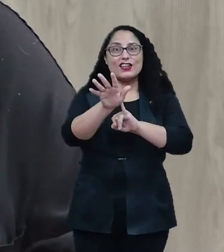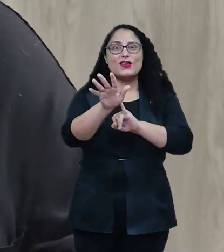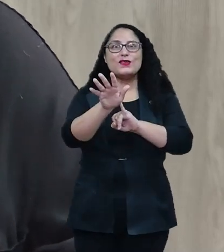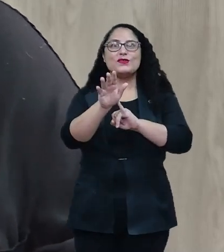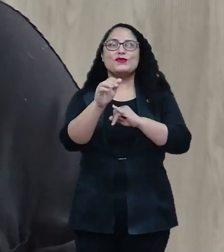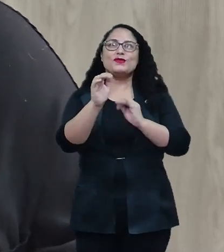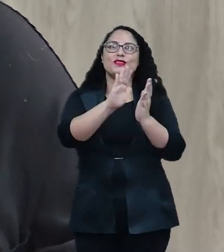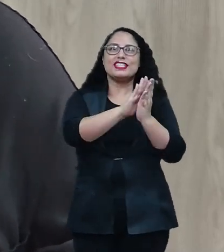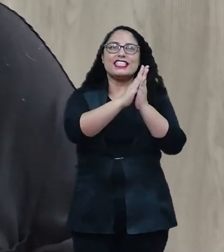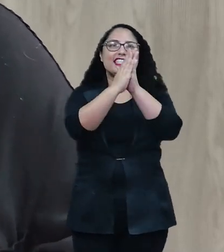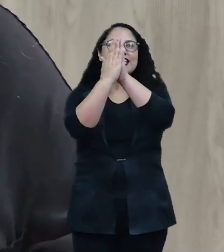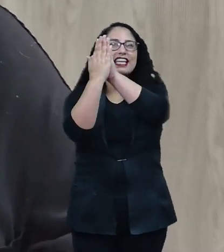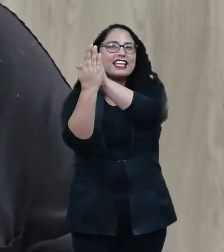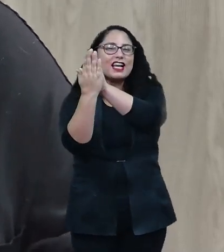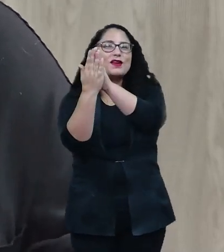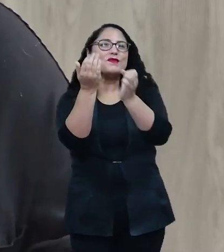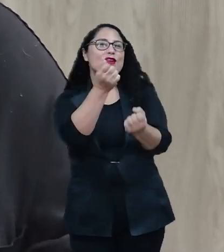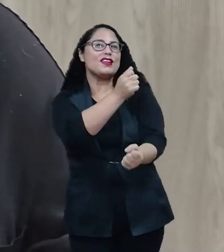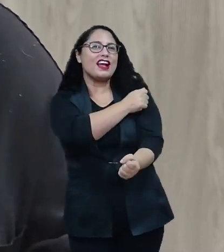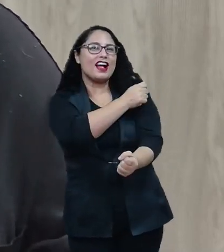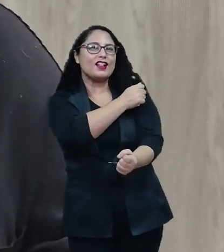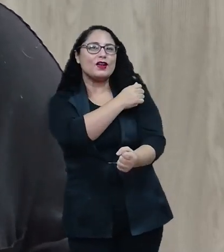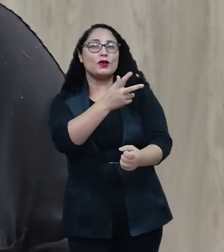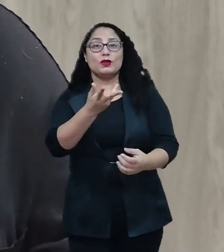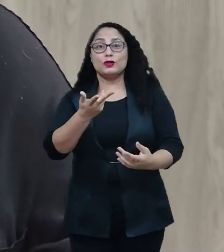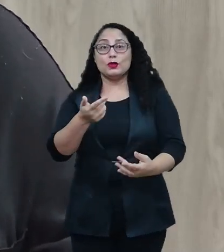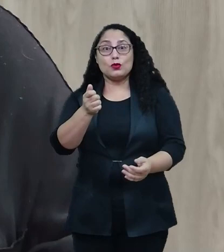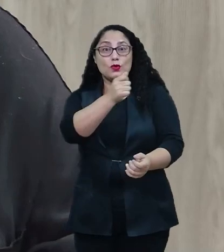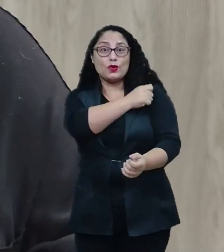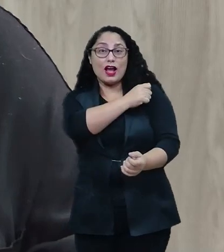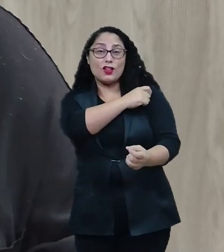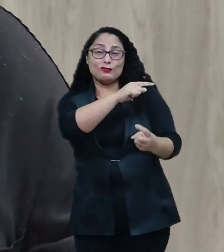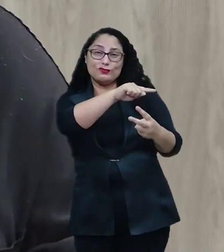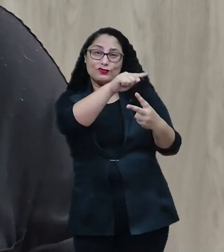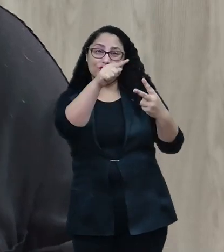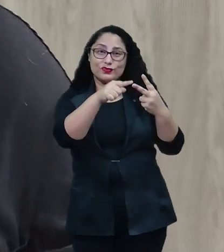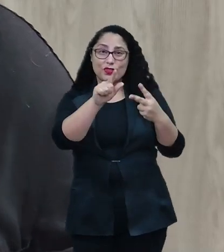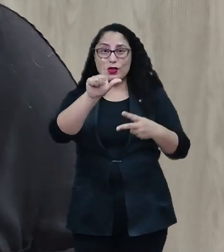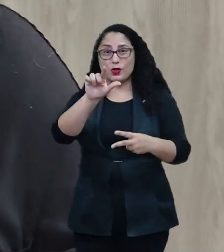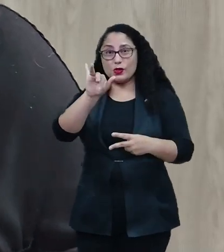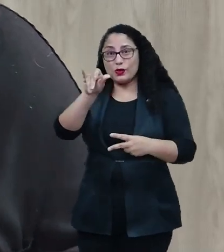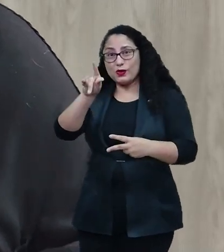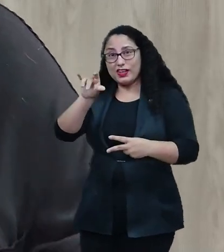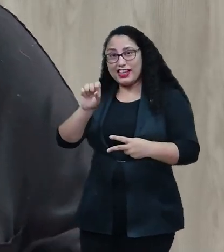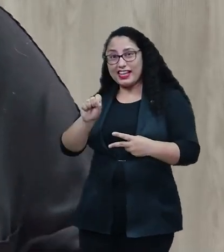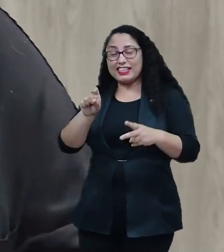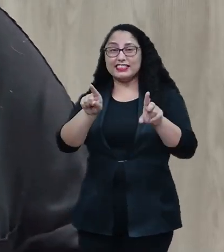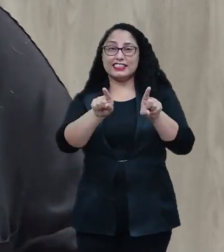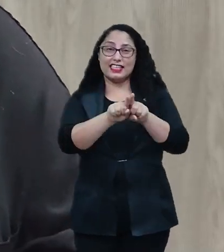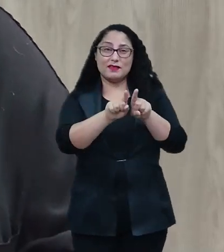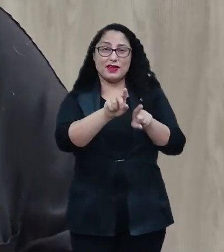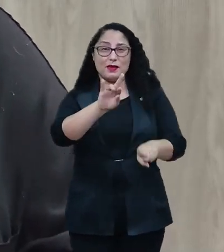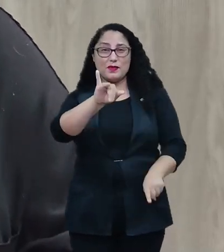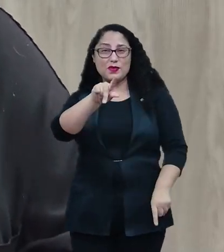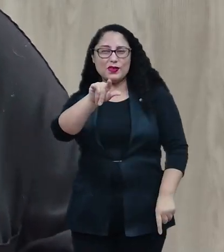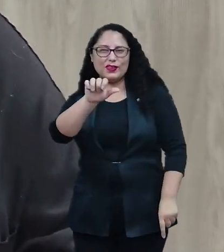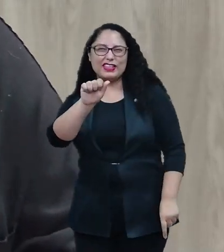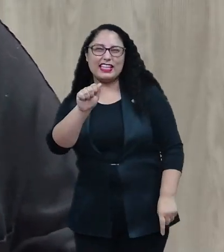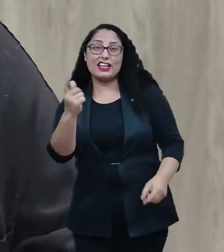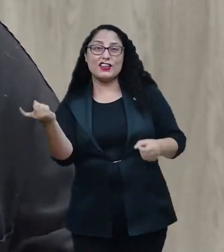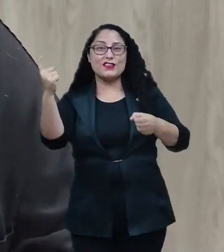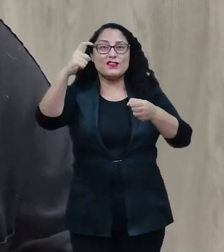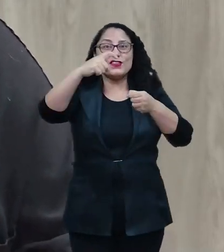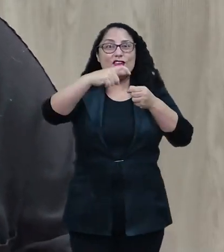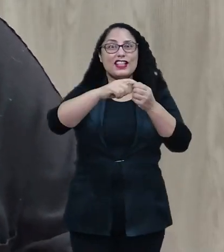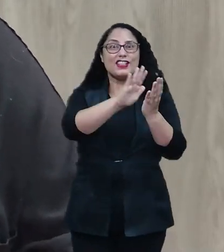sobre intercâmbio estudantil com os estudantes Lucas Bombardi e Bruna Caroline, que